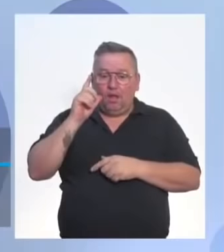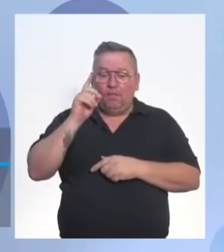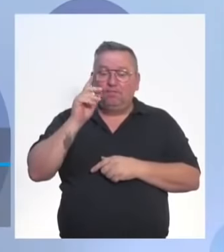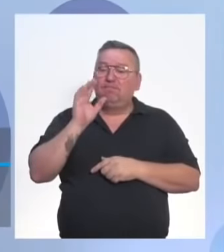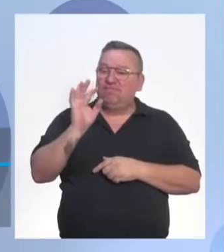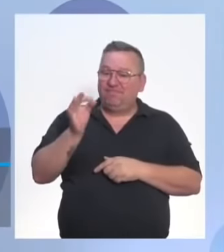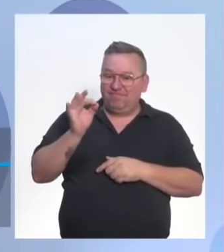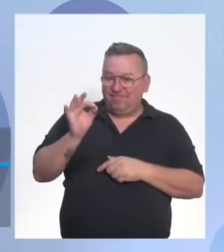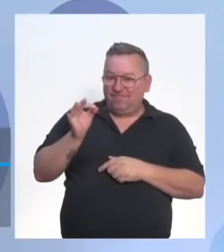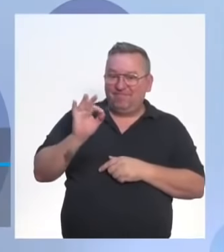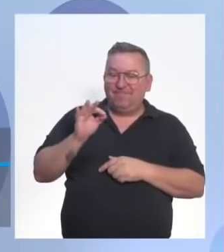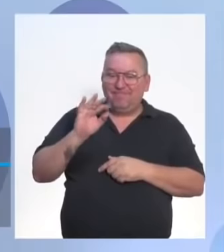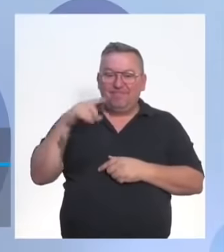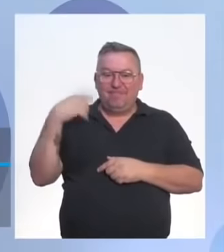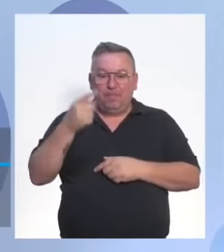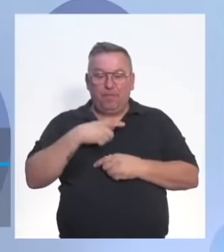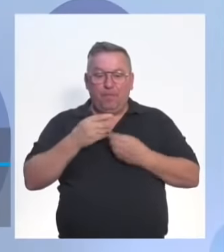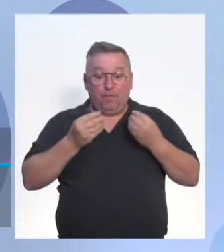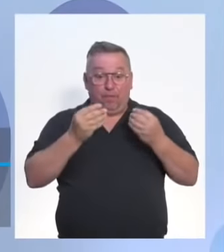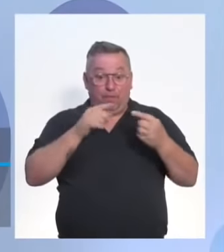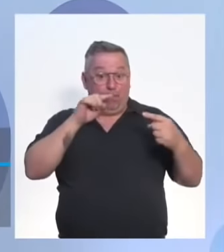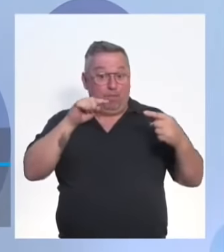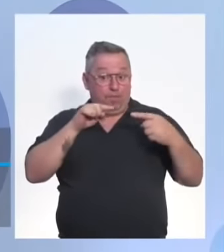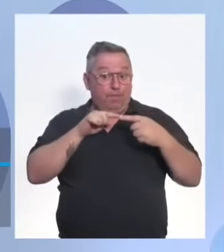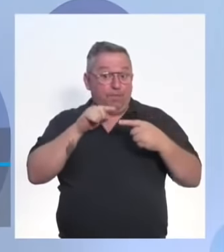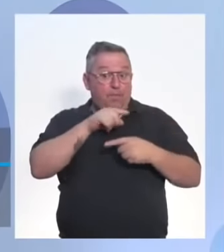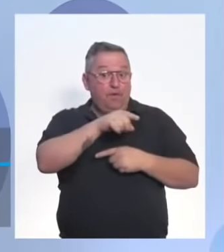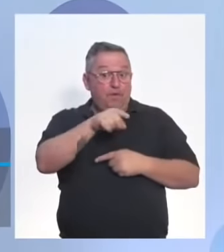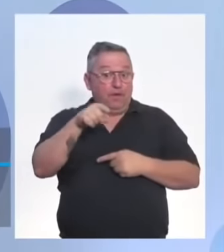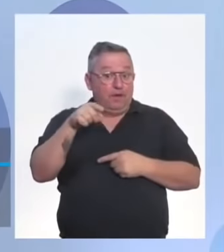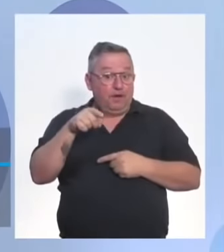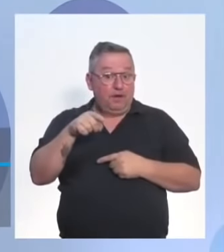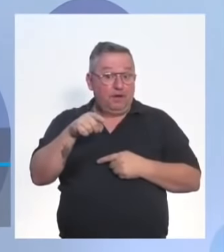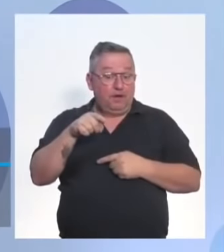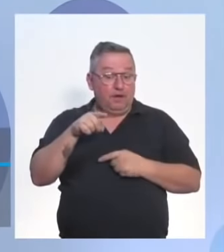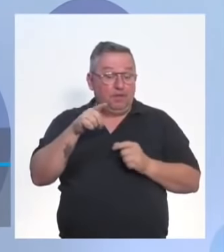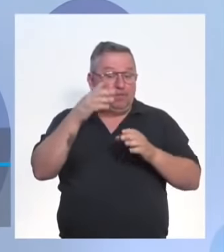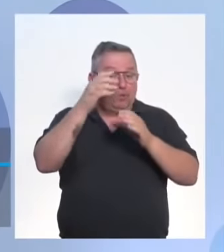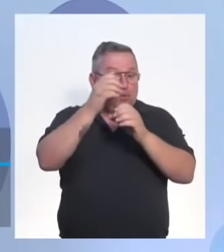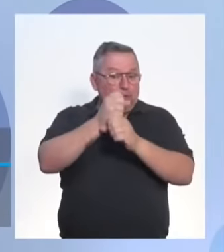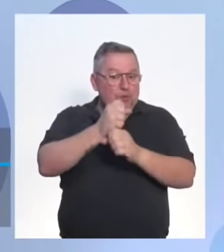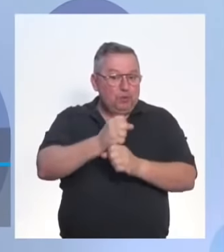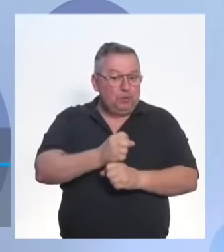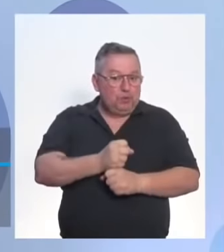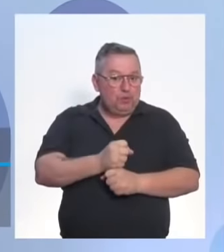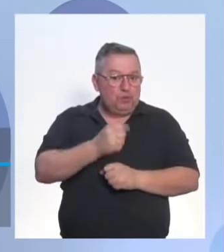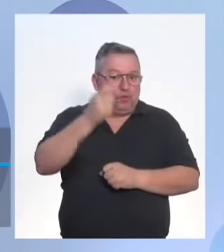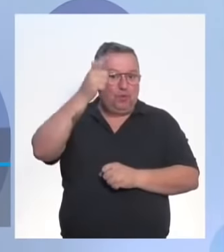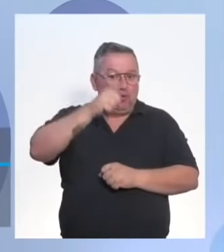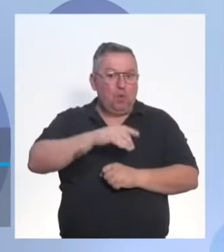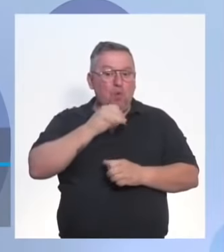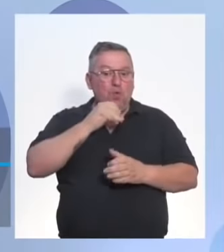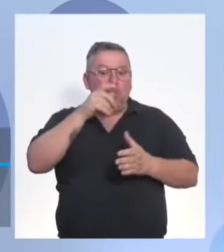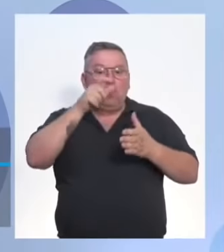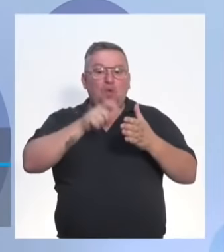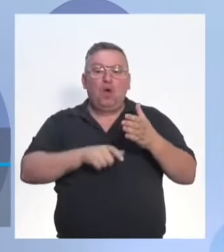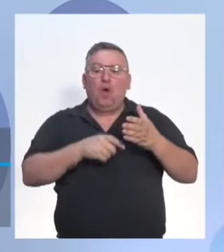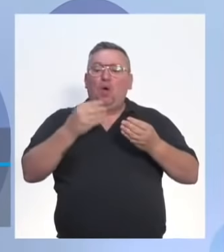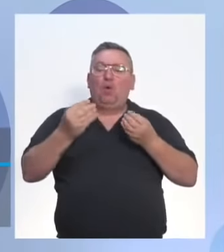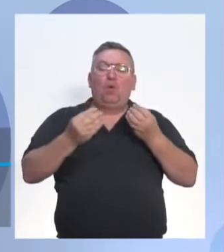Isso mesmo, né? Ontem foi passada a missão ali para vocês para recalcular, né? Isso. Outro modelo de